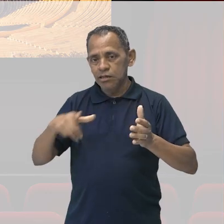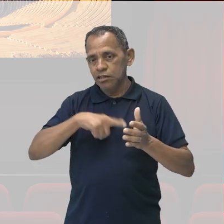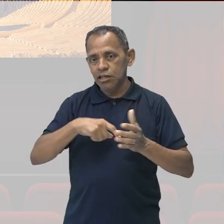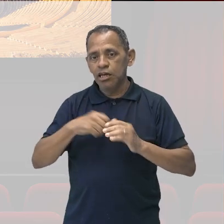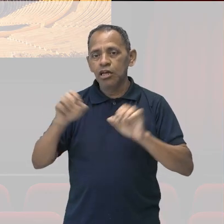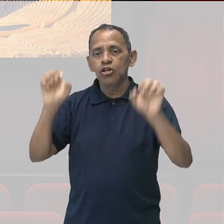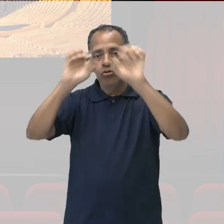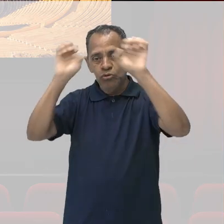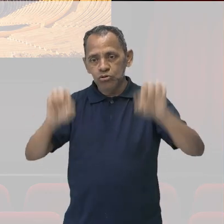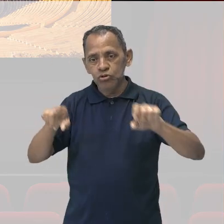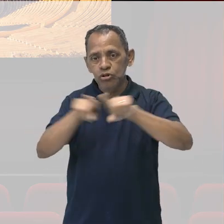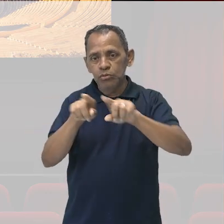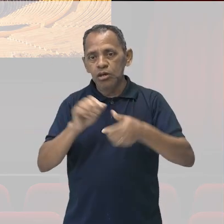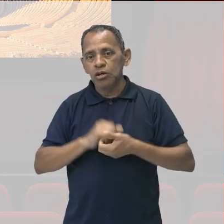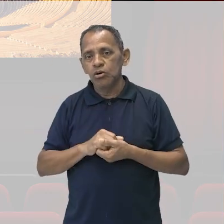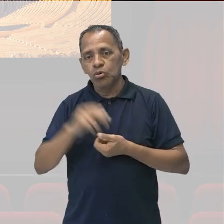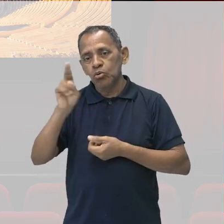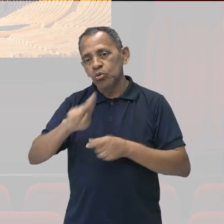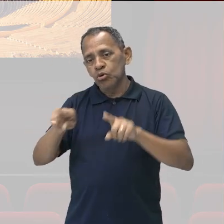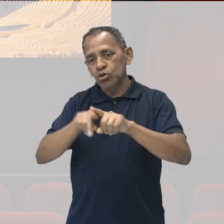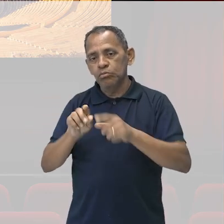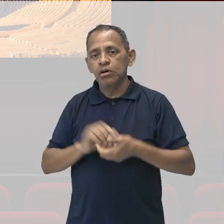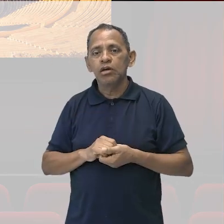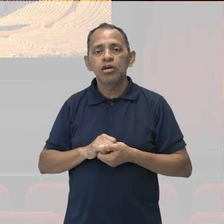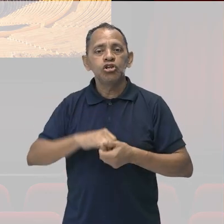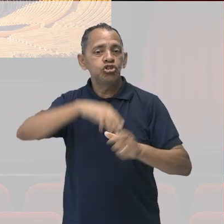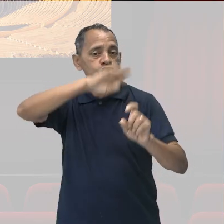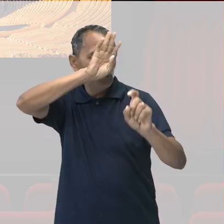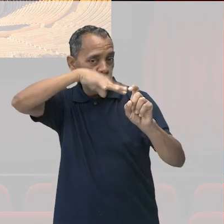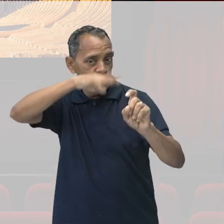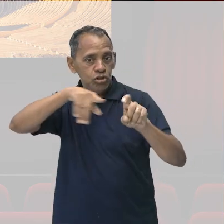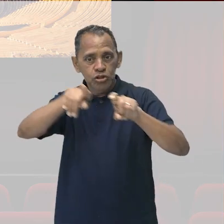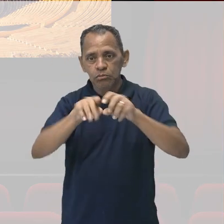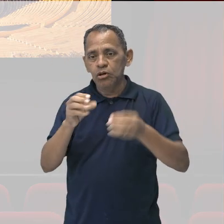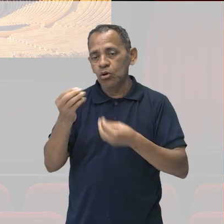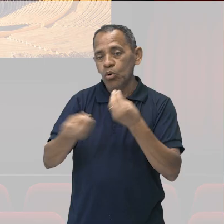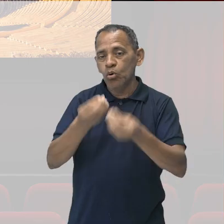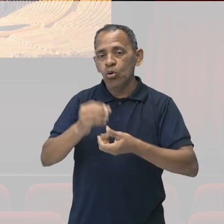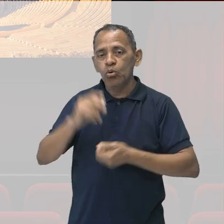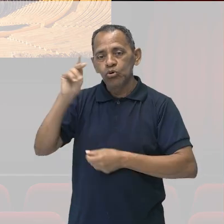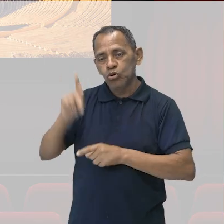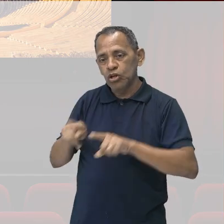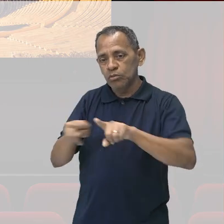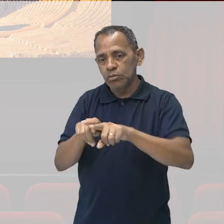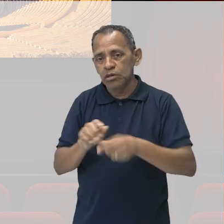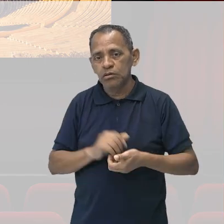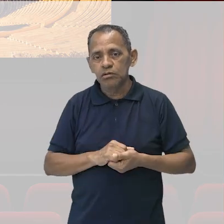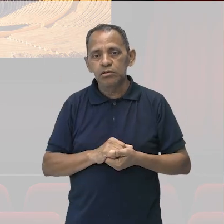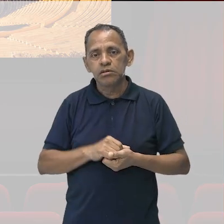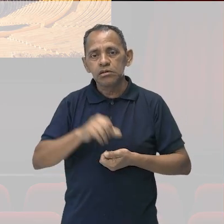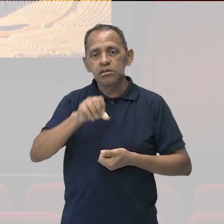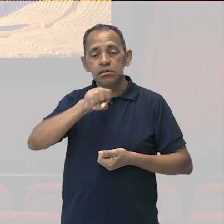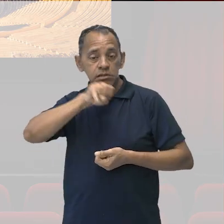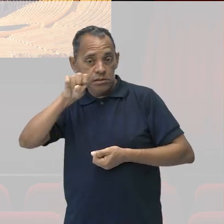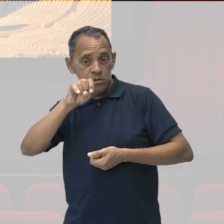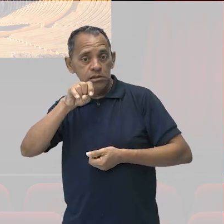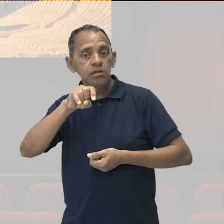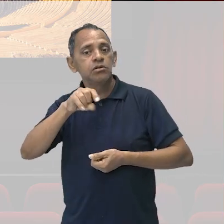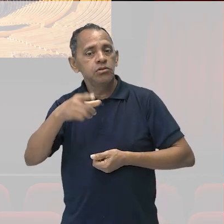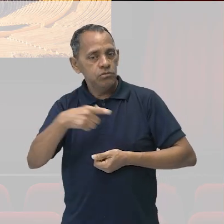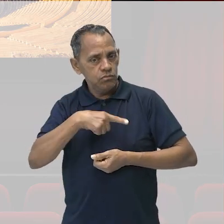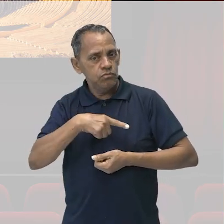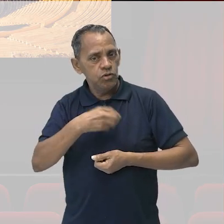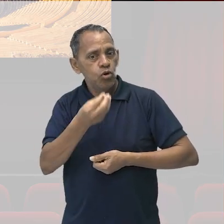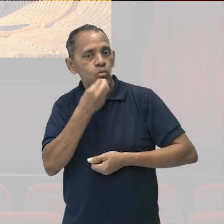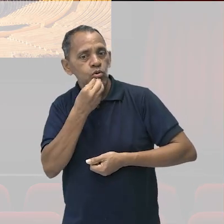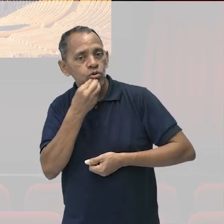estrutura formal, uso de coro e temas mitológicos ou históricos. Então, se vocês, por acaso, tiverem a